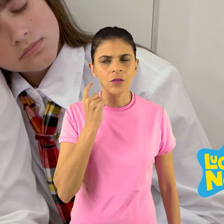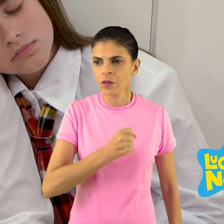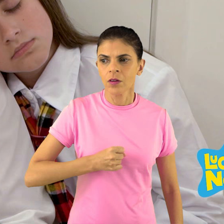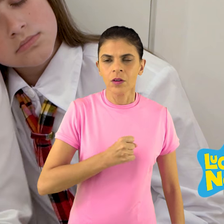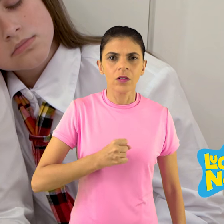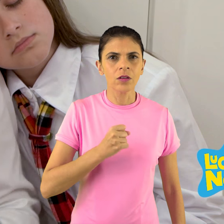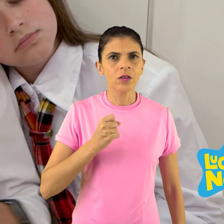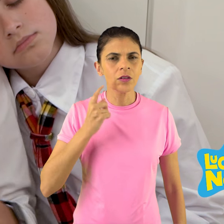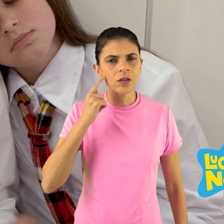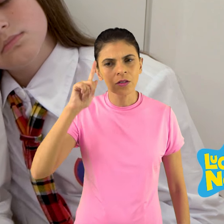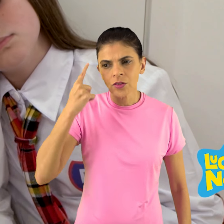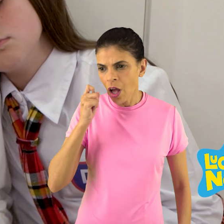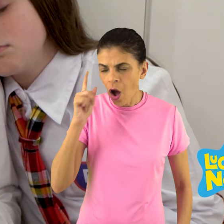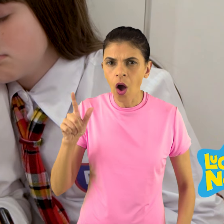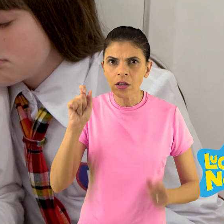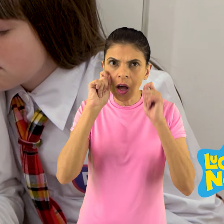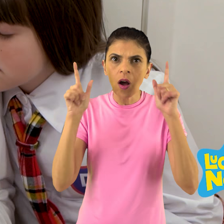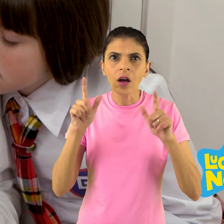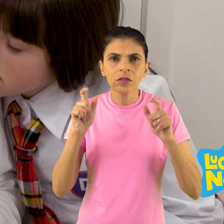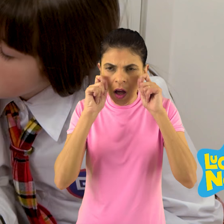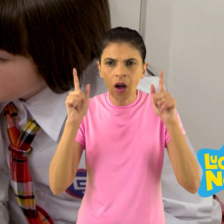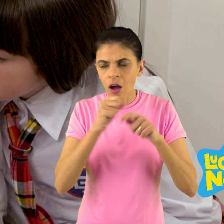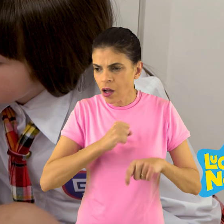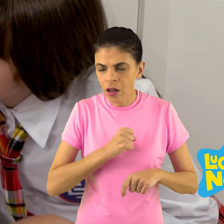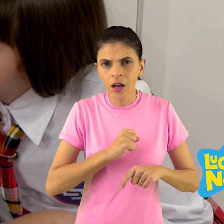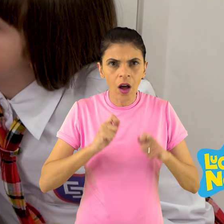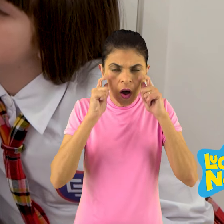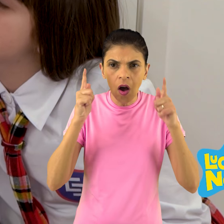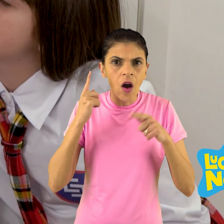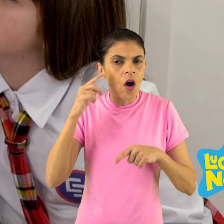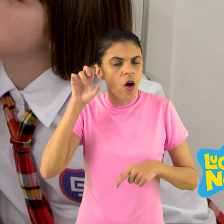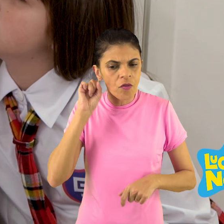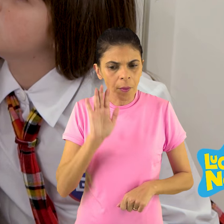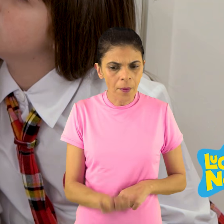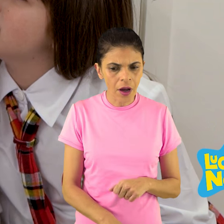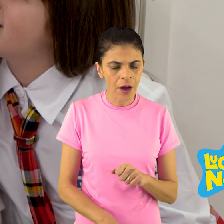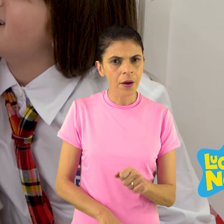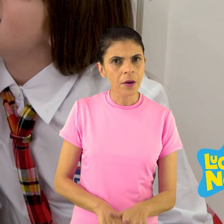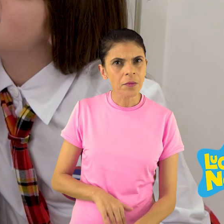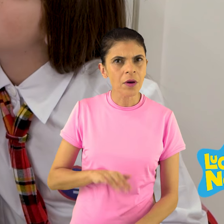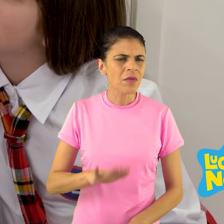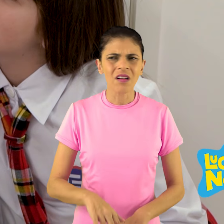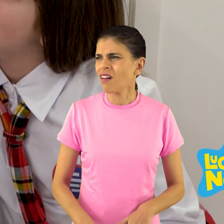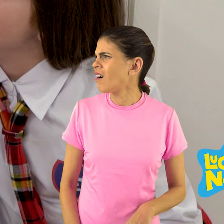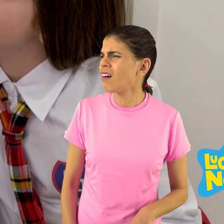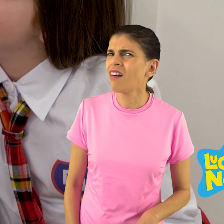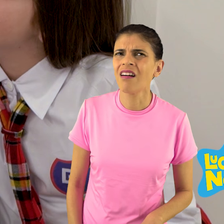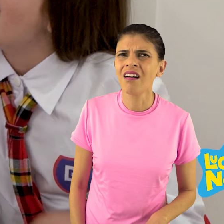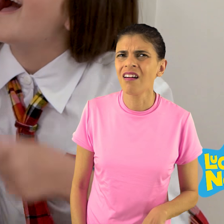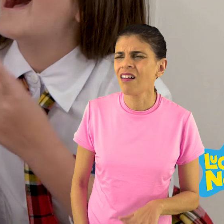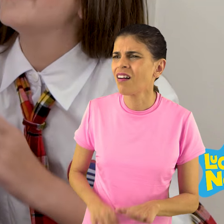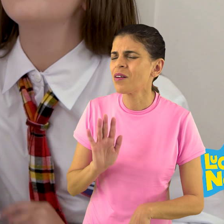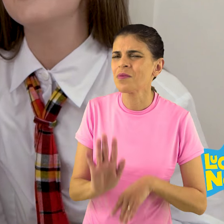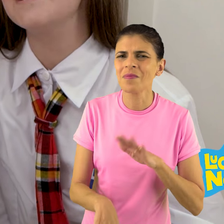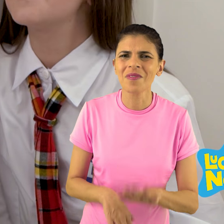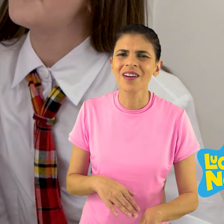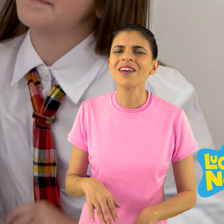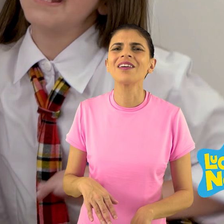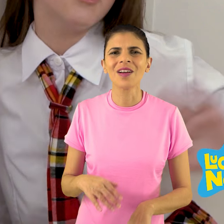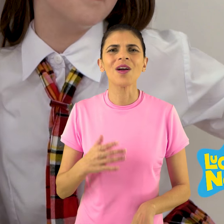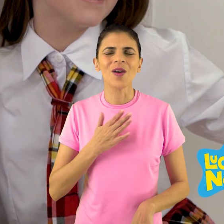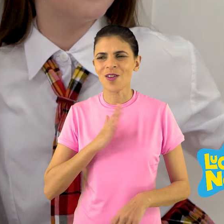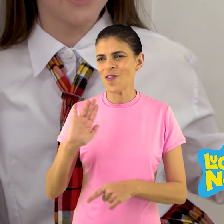Gi! Gi, acorda, acorda! Gi, tá ouvindo esses passos? Hã? Laços? Ai, eu adoro